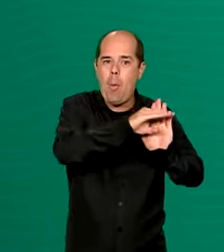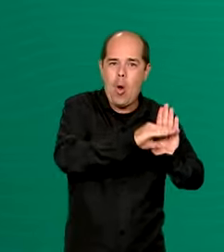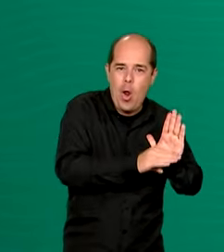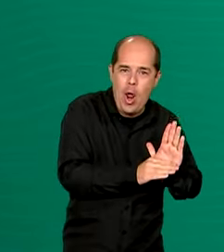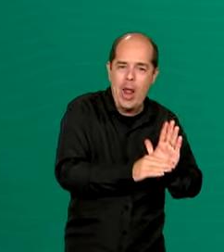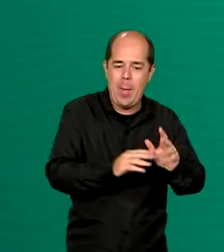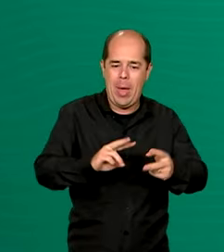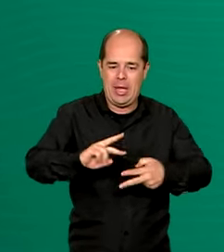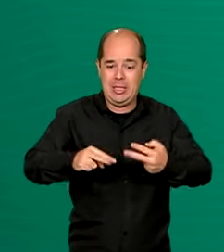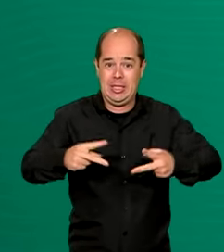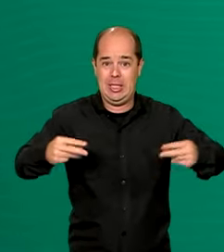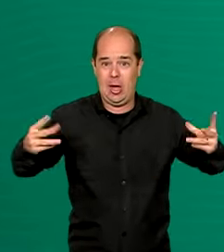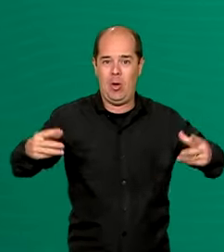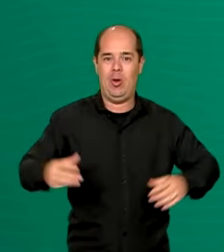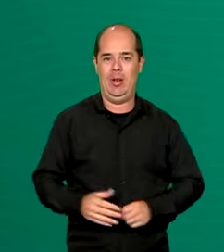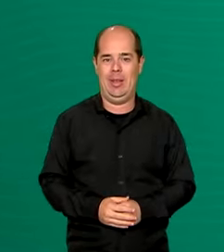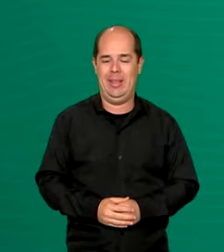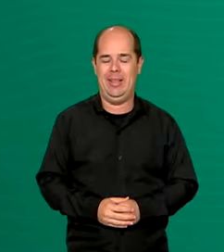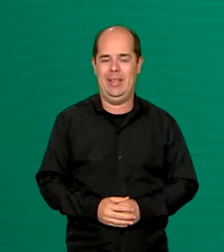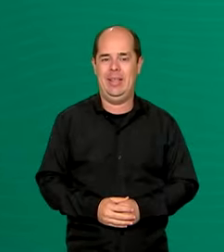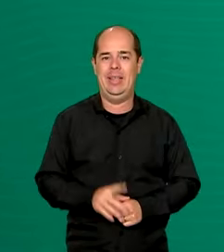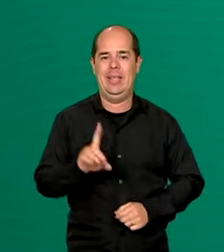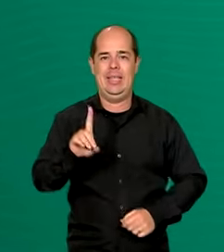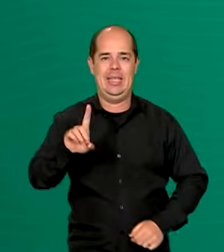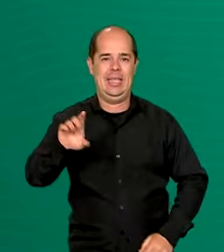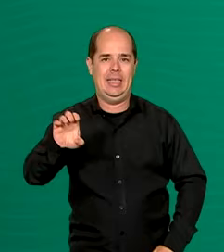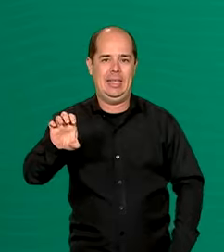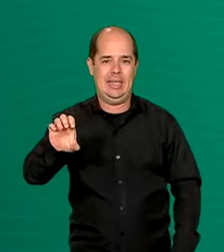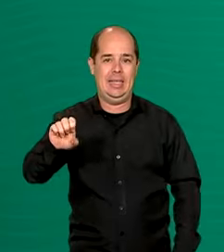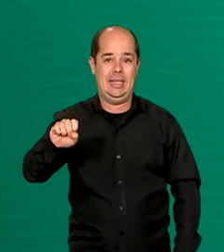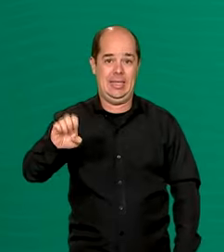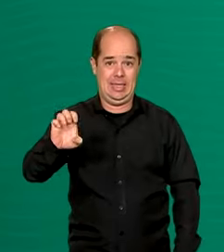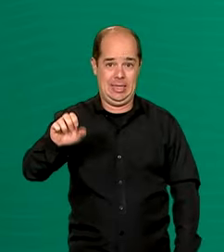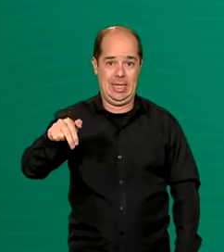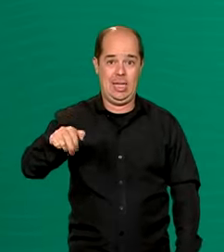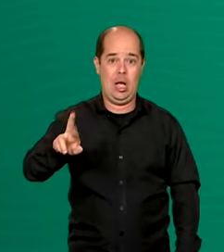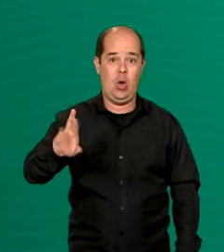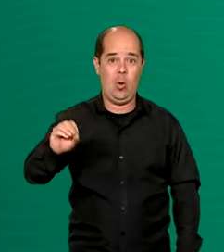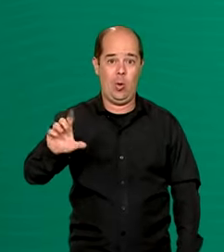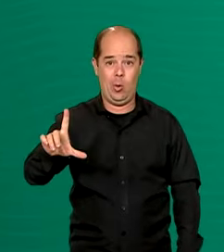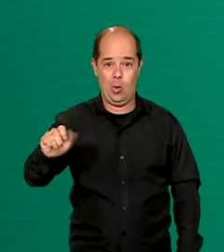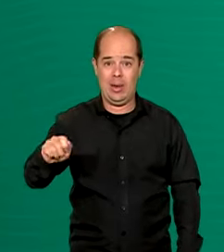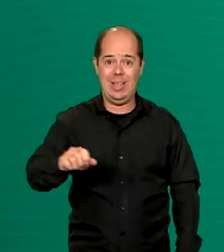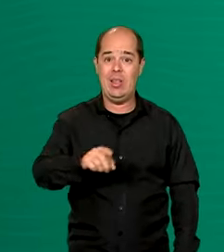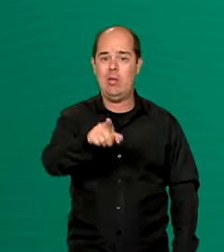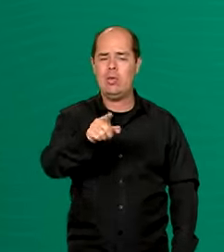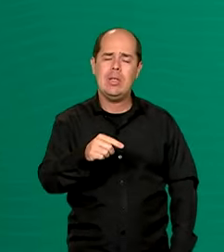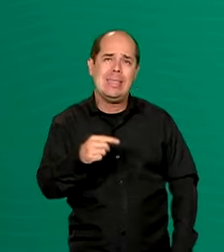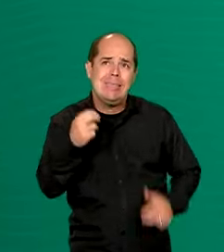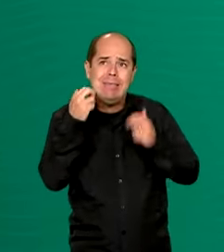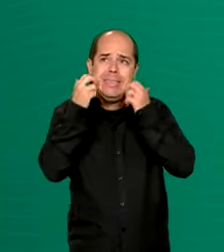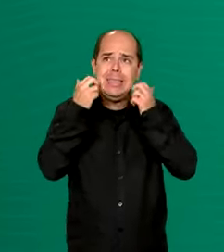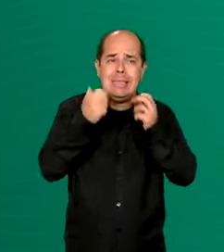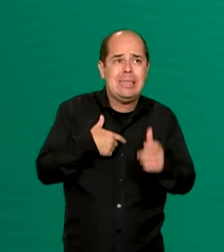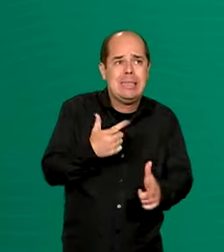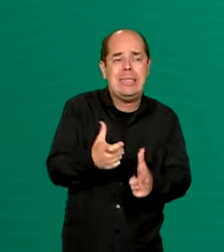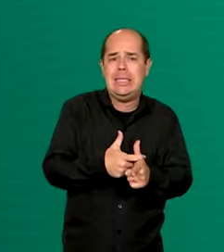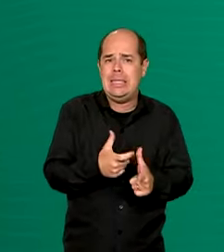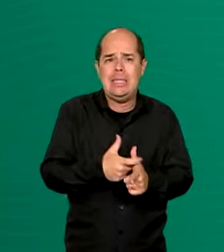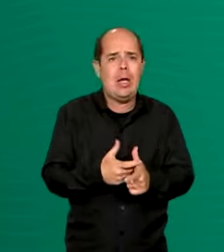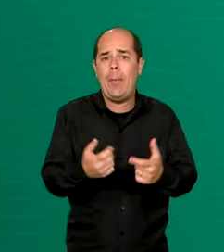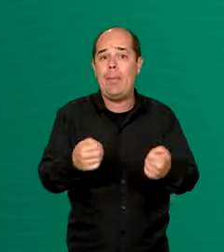que estavam fazendo o FIES. Ou seja, não tenha vergonha se você está devendo porque você não pode pagar ou porque alguém prejudica você.